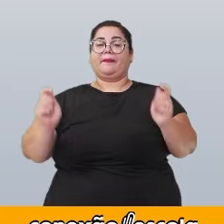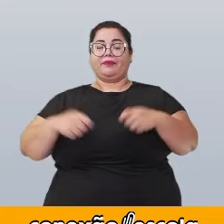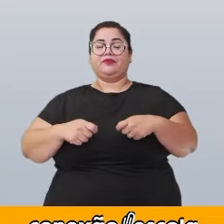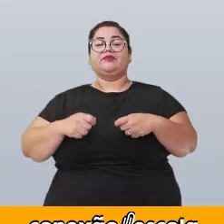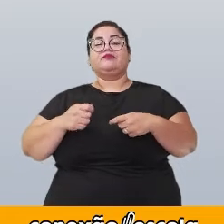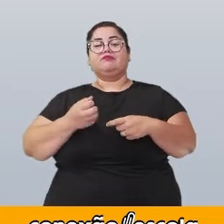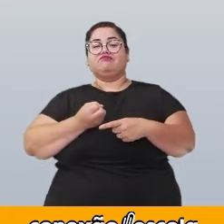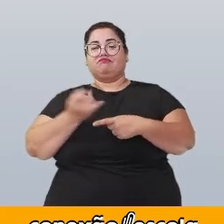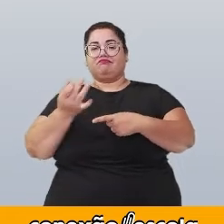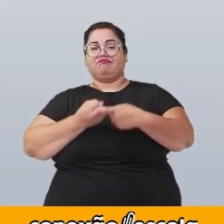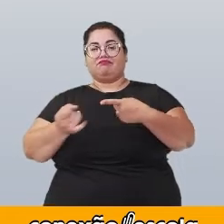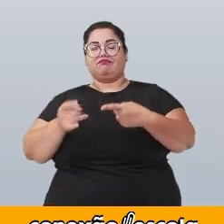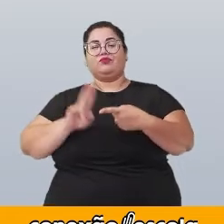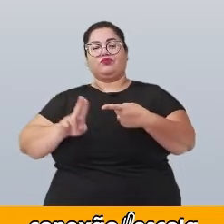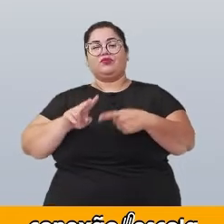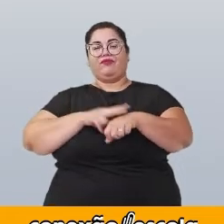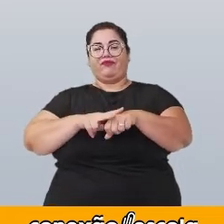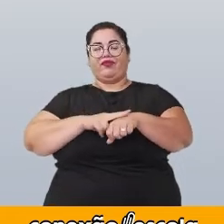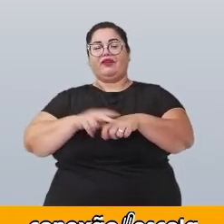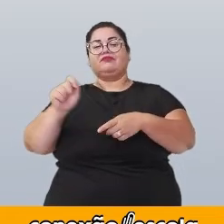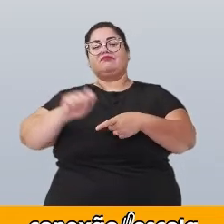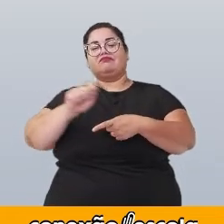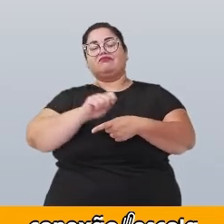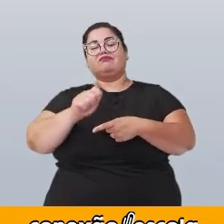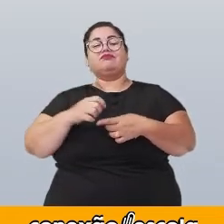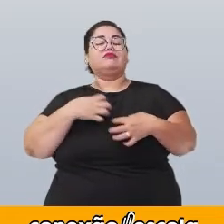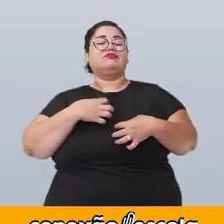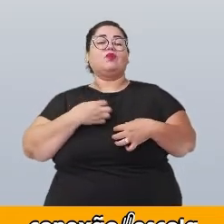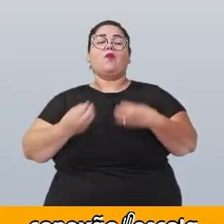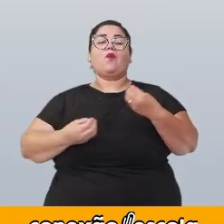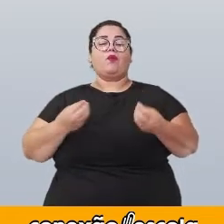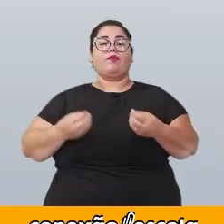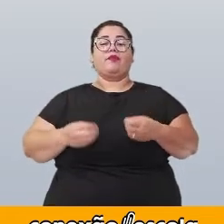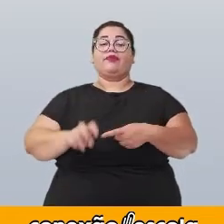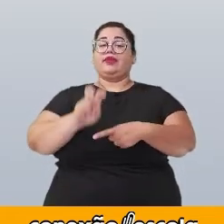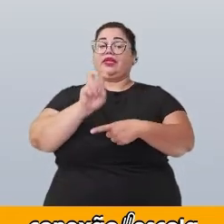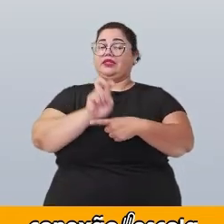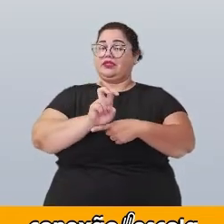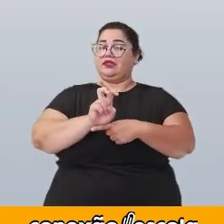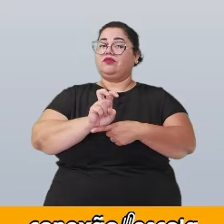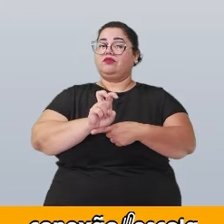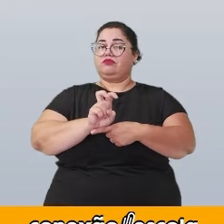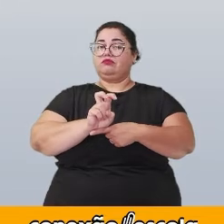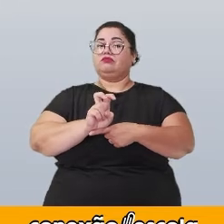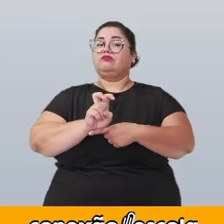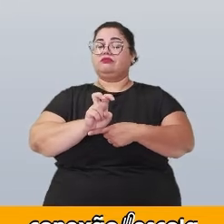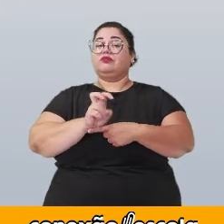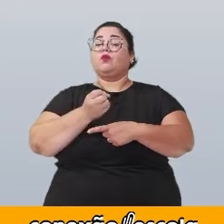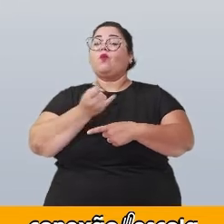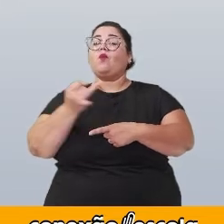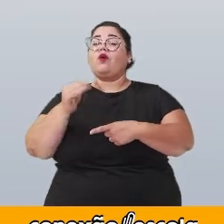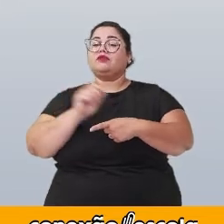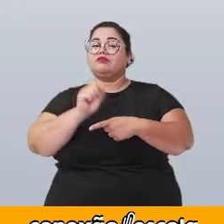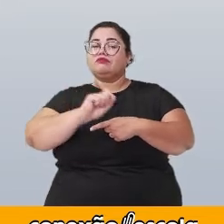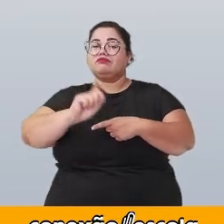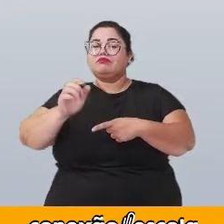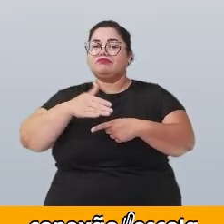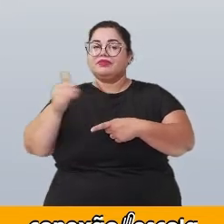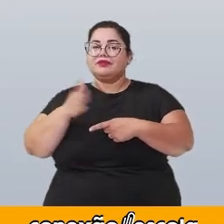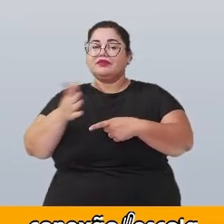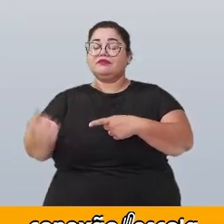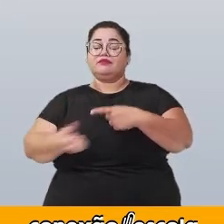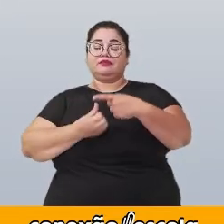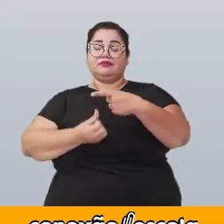essas partes que foram pintadas de verde da seguinte forma: 5 como o número de partes pintadas